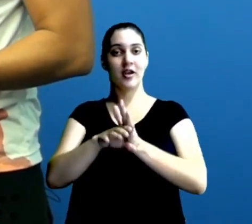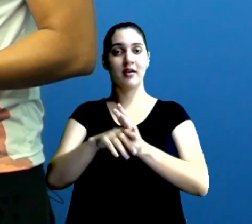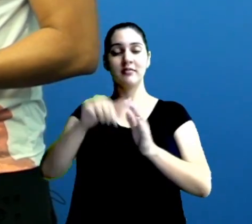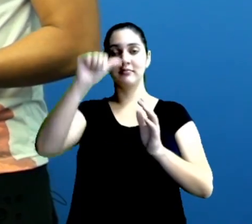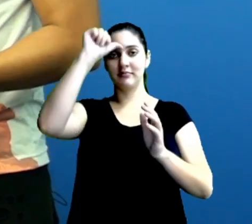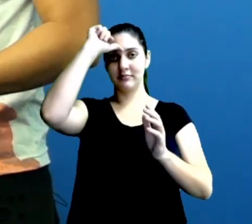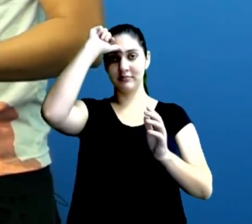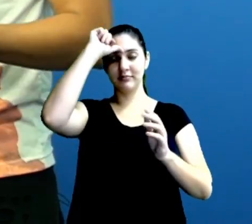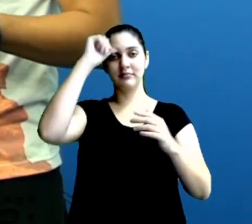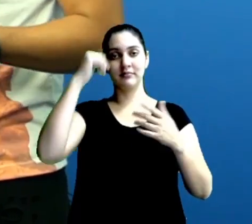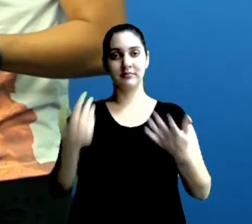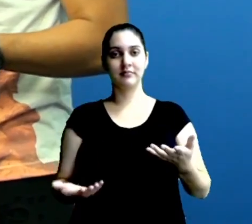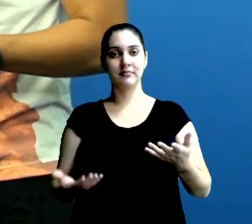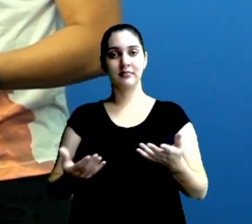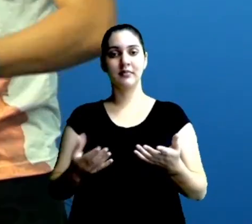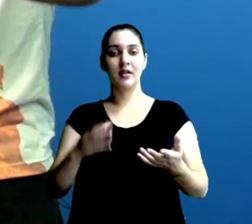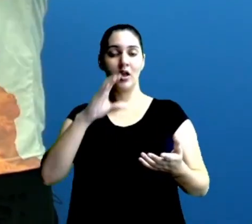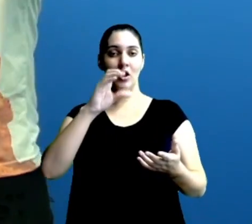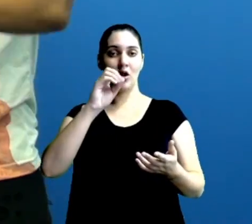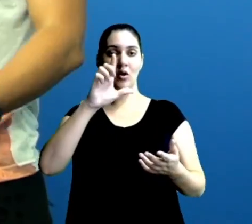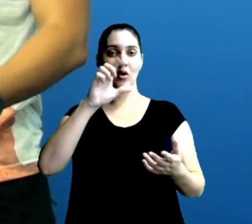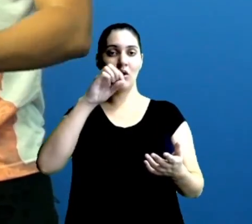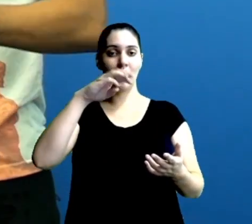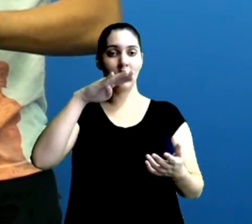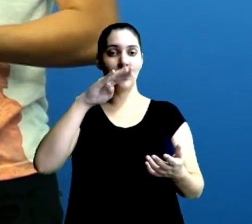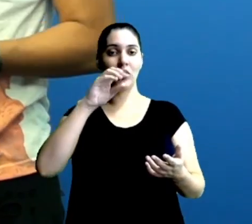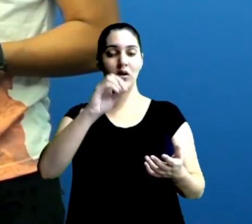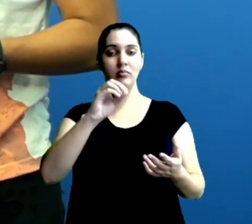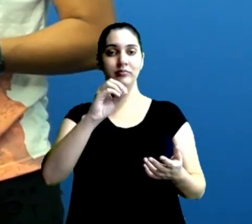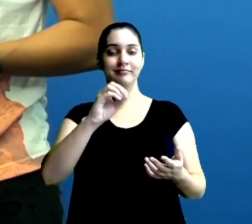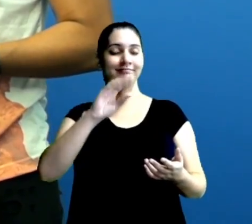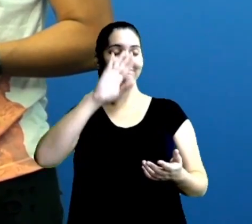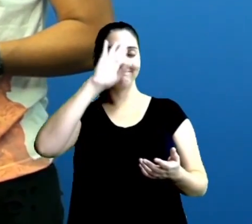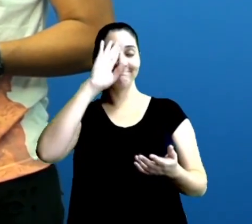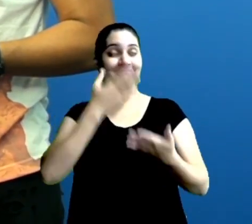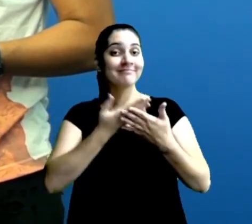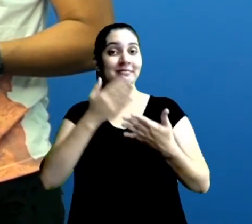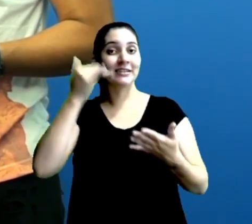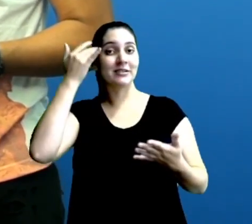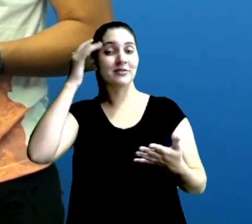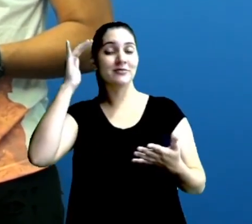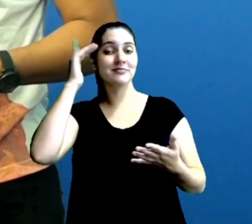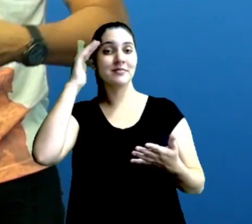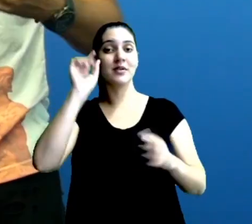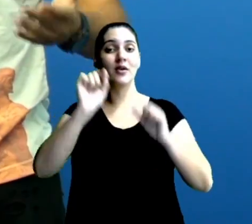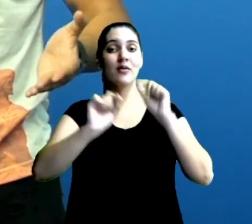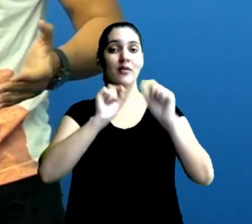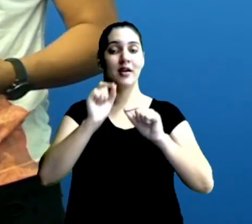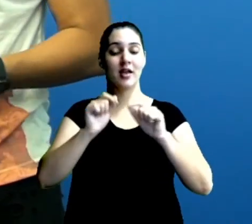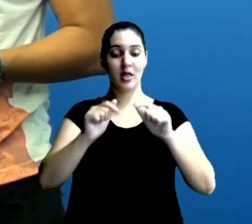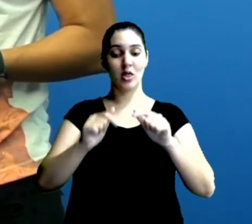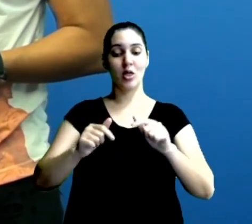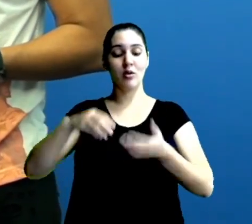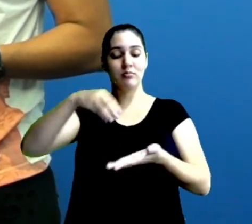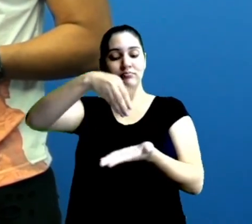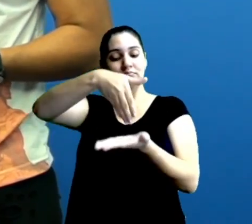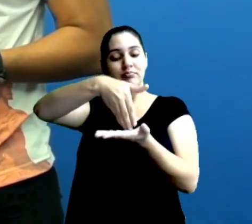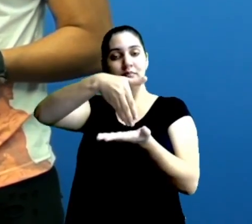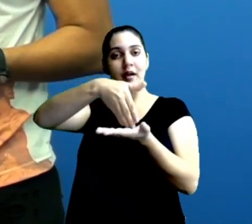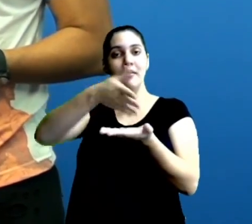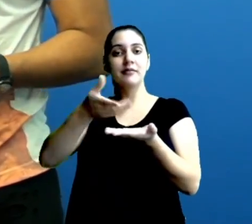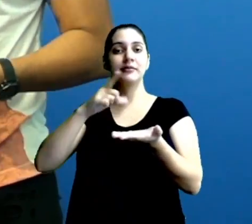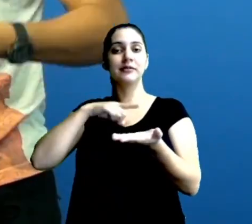Índia. Colombo não contava que no meio do caminho tinha um continente, tinham novas terras, que depois foi chamado de